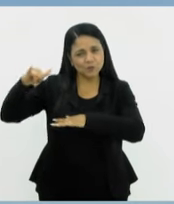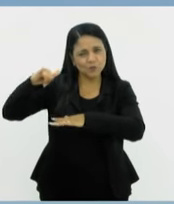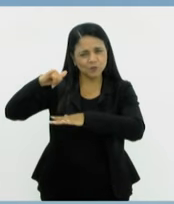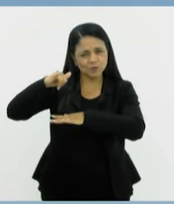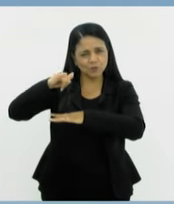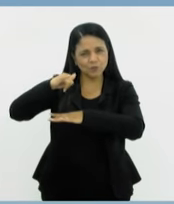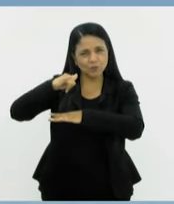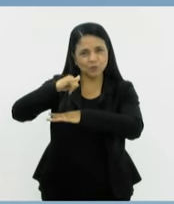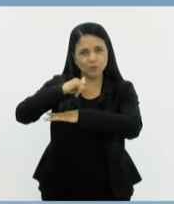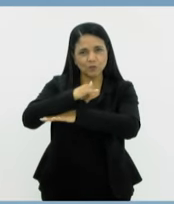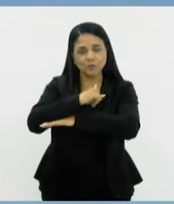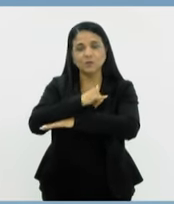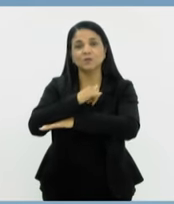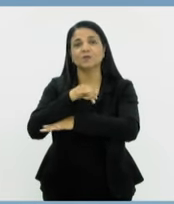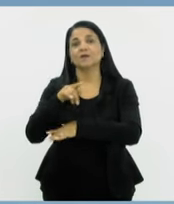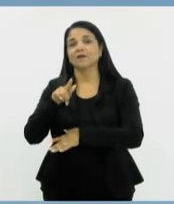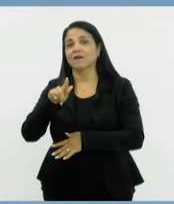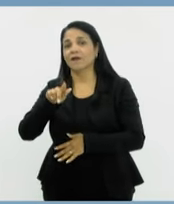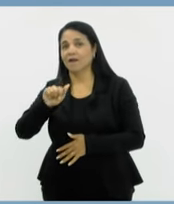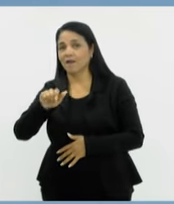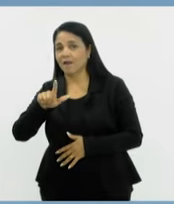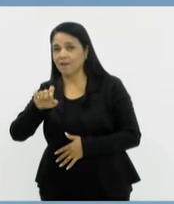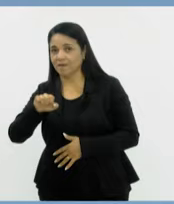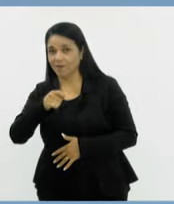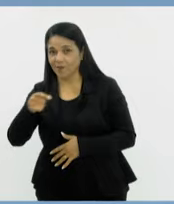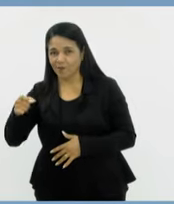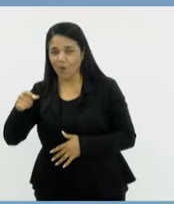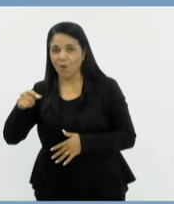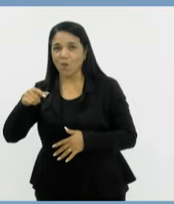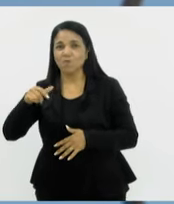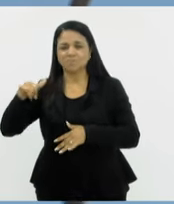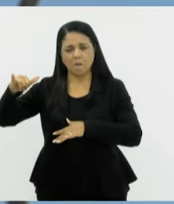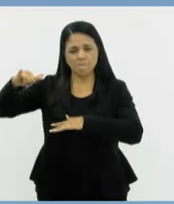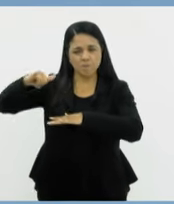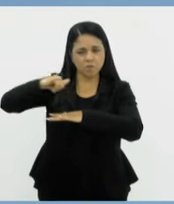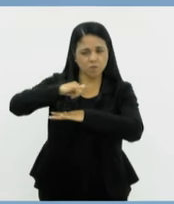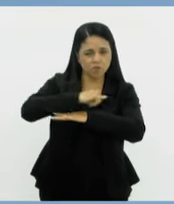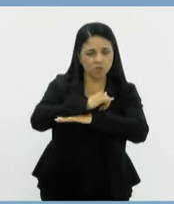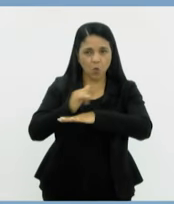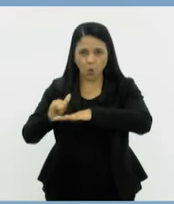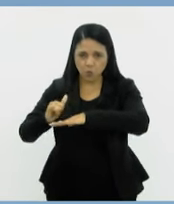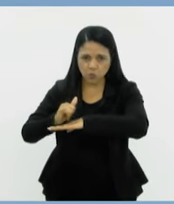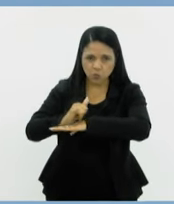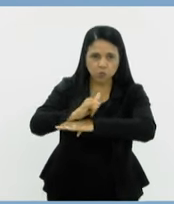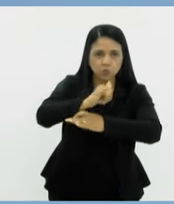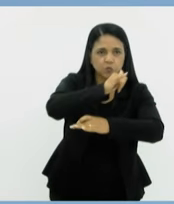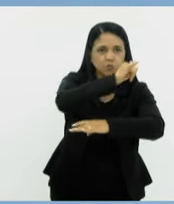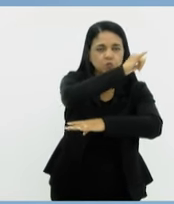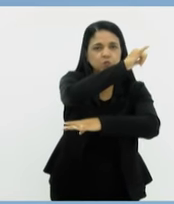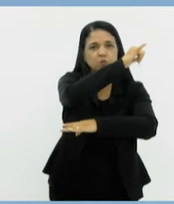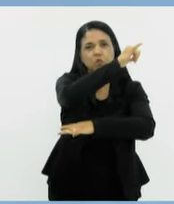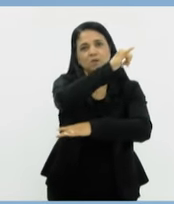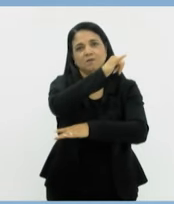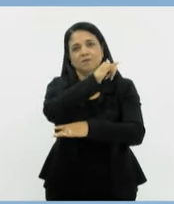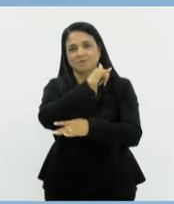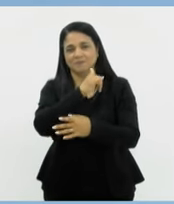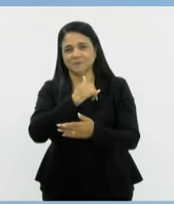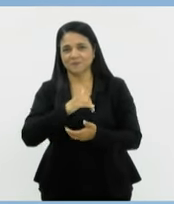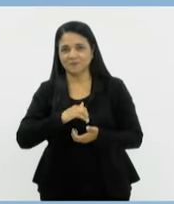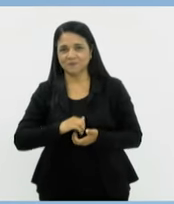pistas do Aeroporto do Galeão, o movimento de aeronaves pousando ou decolando é intenso.